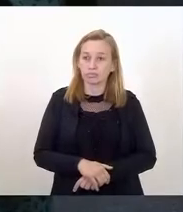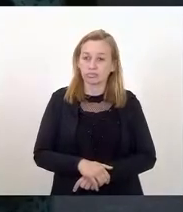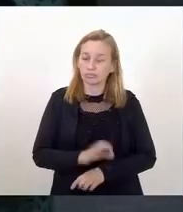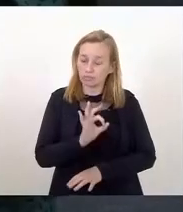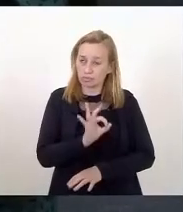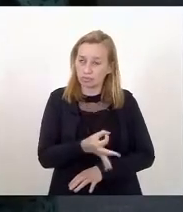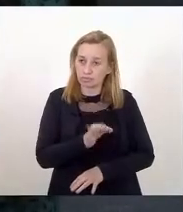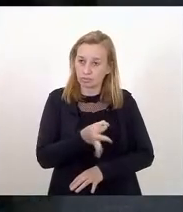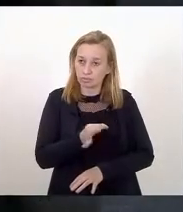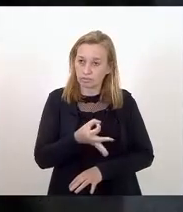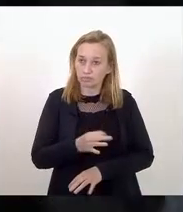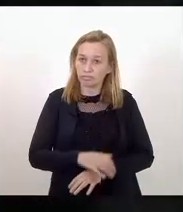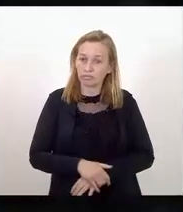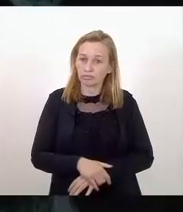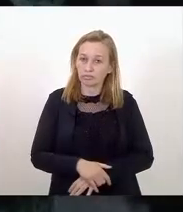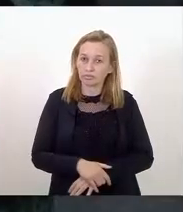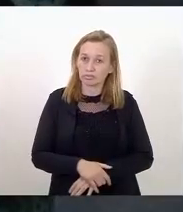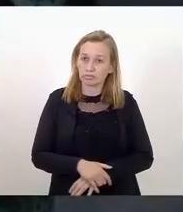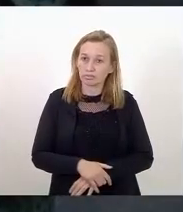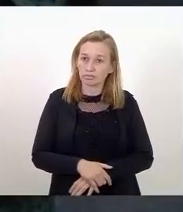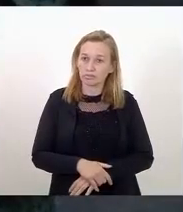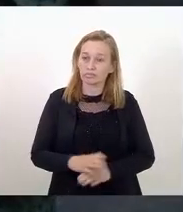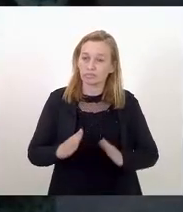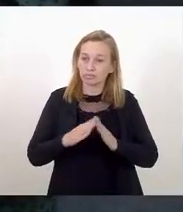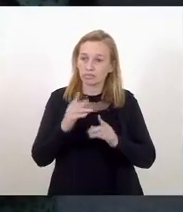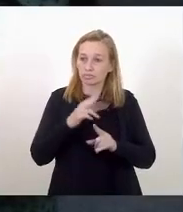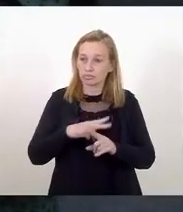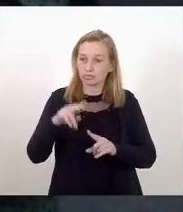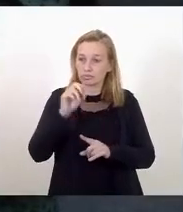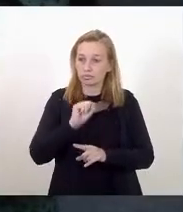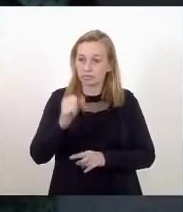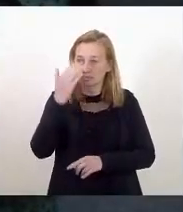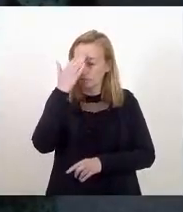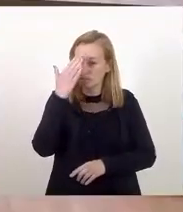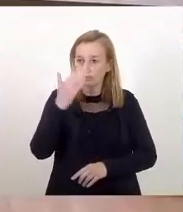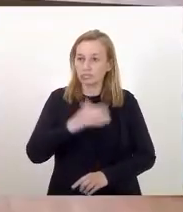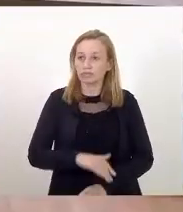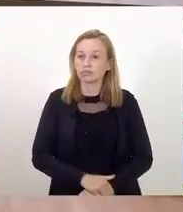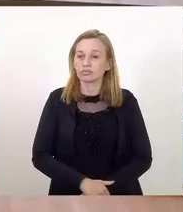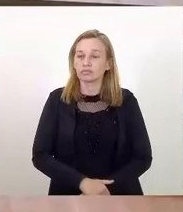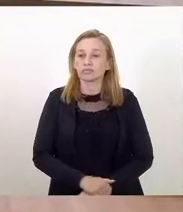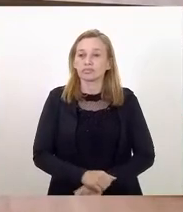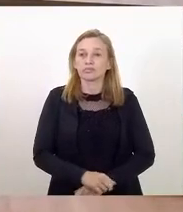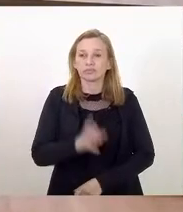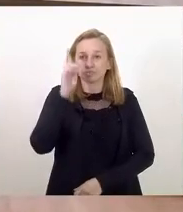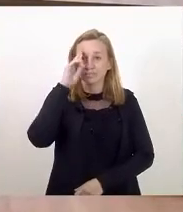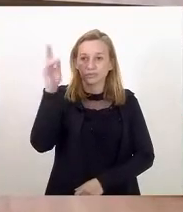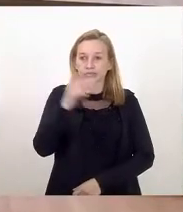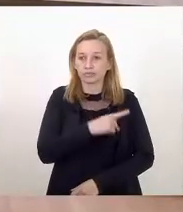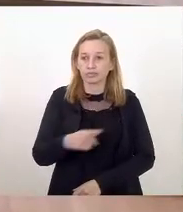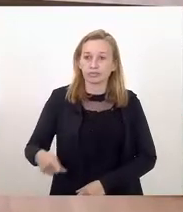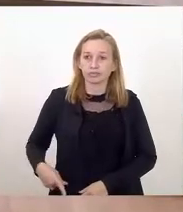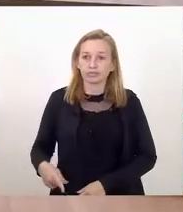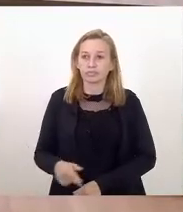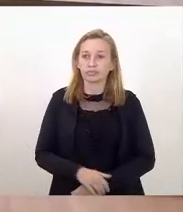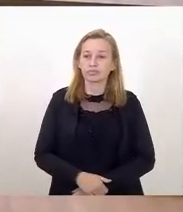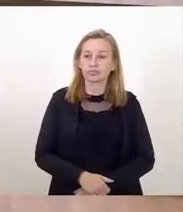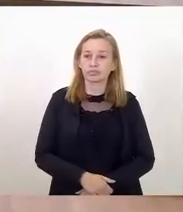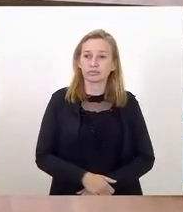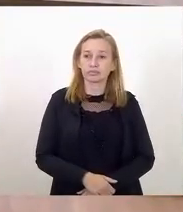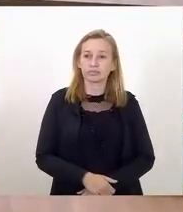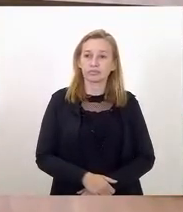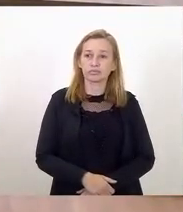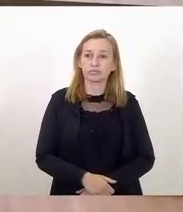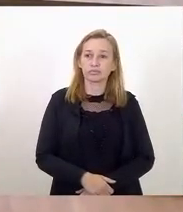certeza, a casa sair vitoriosa. Muito obrigada. Senhor presidente. Sim, deputado